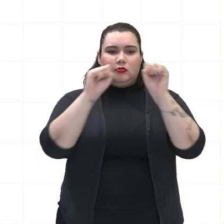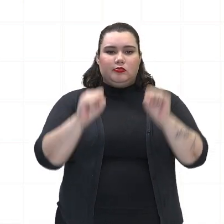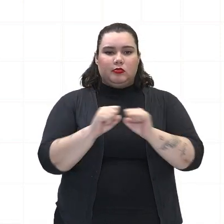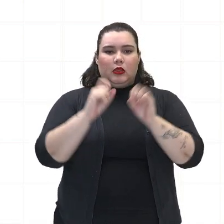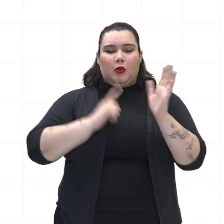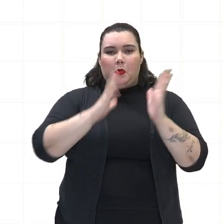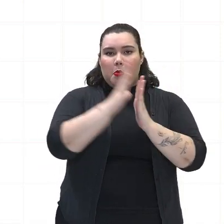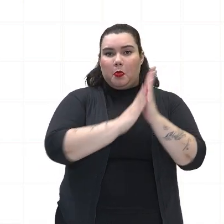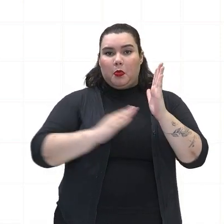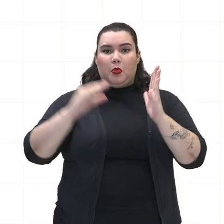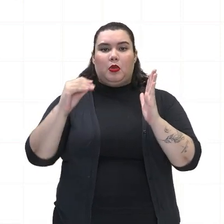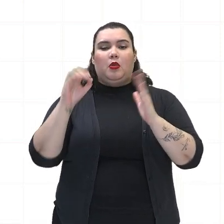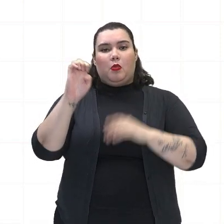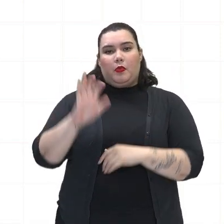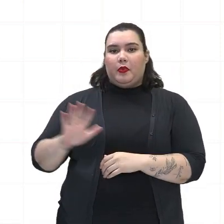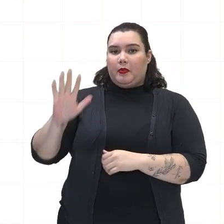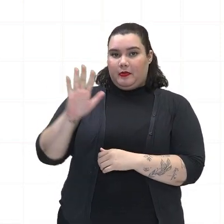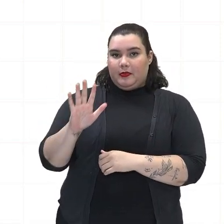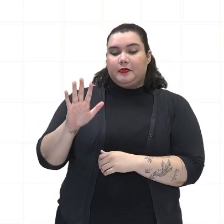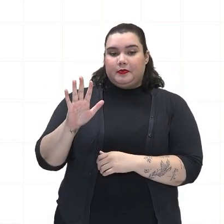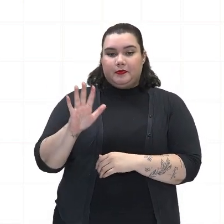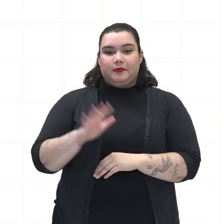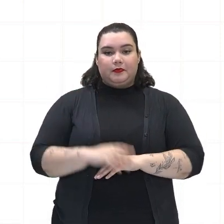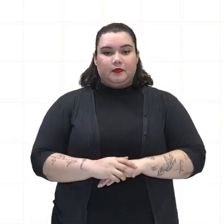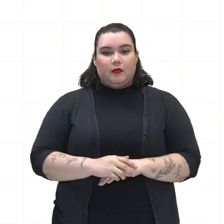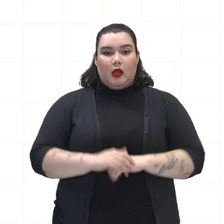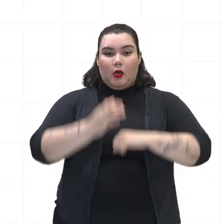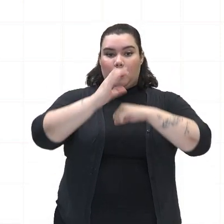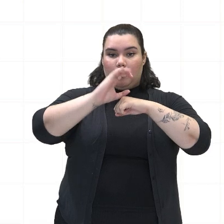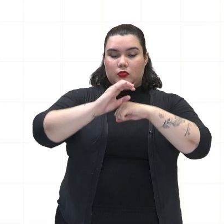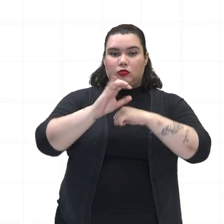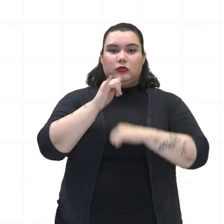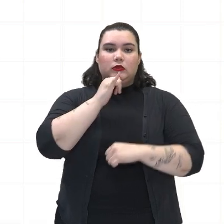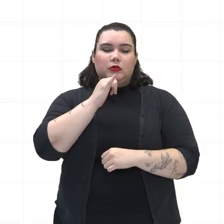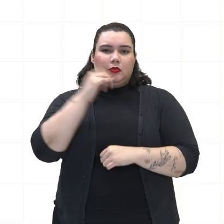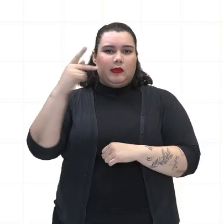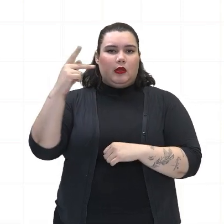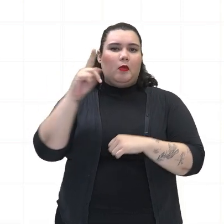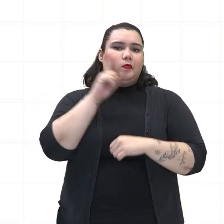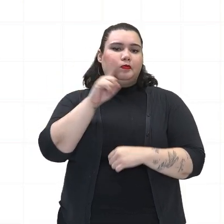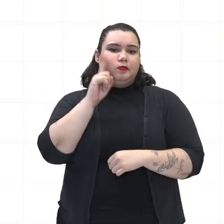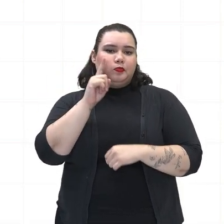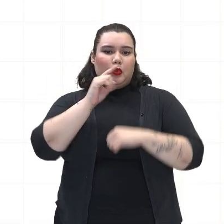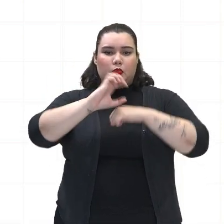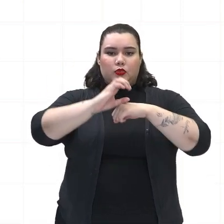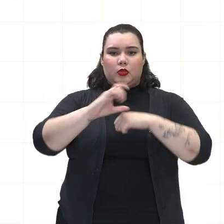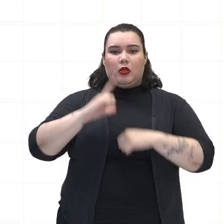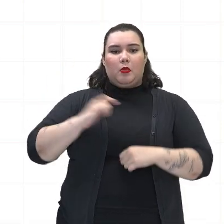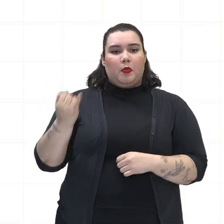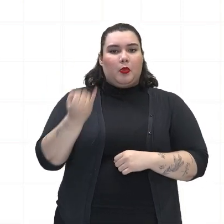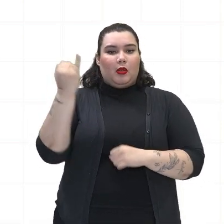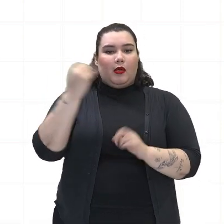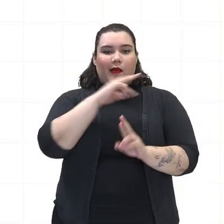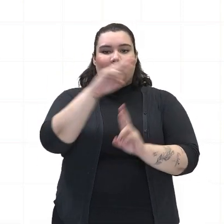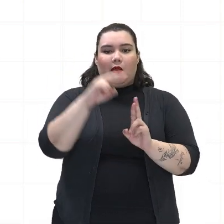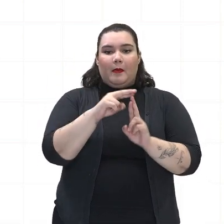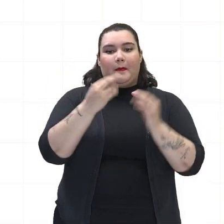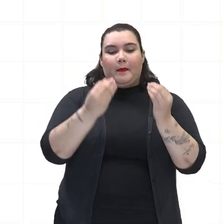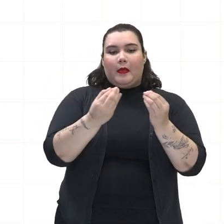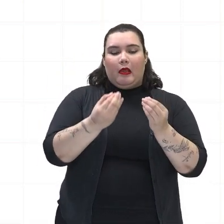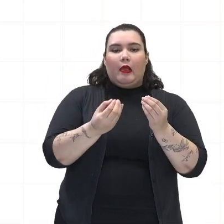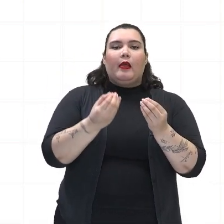políticos inspirados nos modelos europeus. A Constituição dos Estados Unidos, por exemplo, foi uma importante